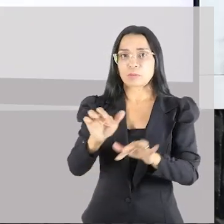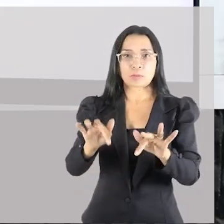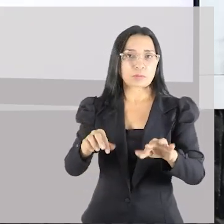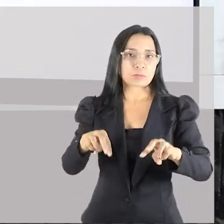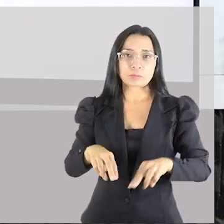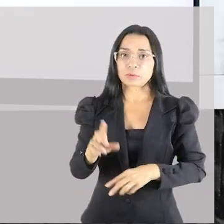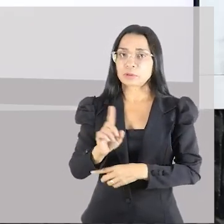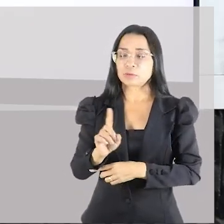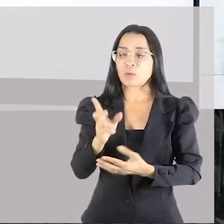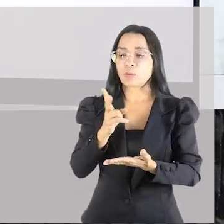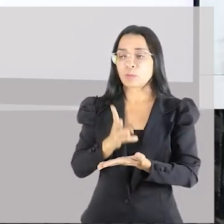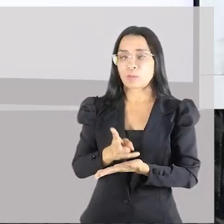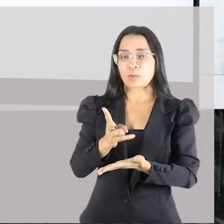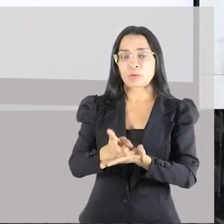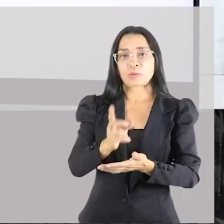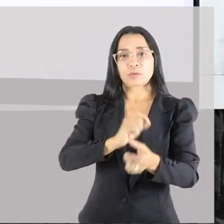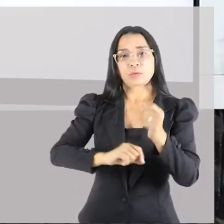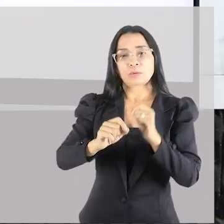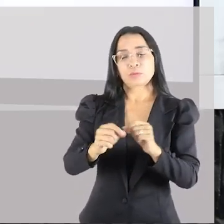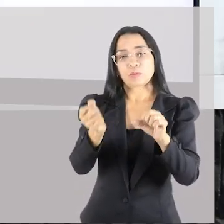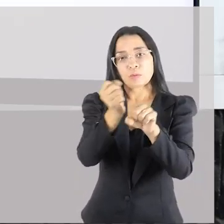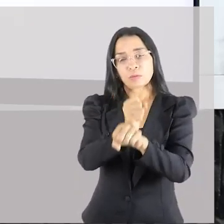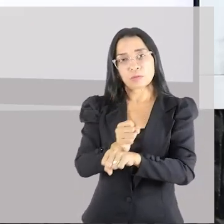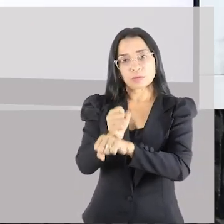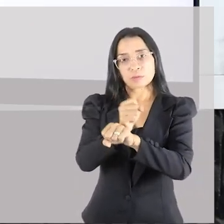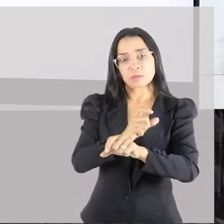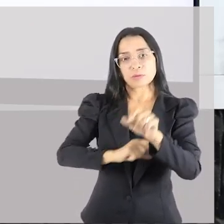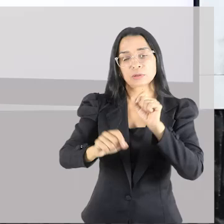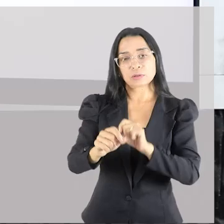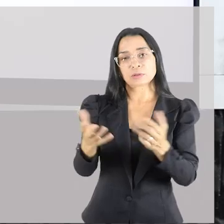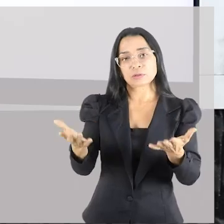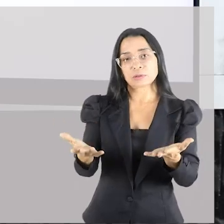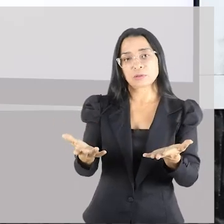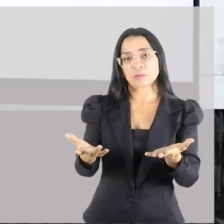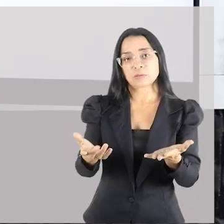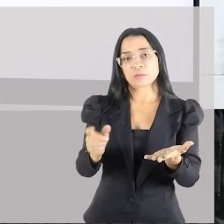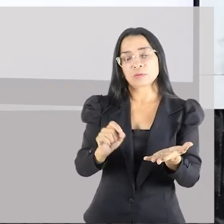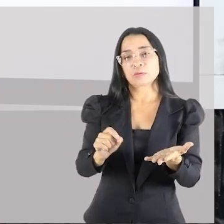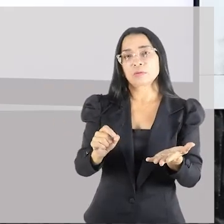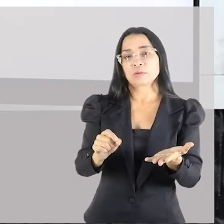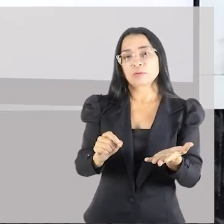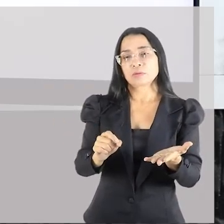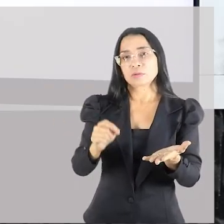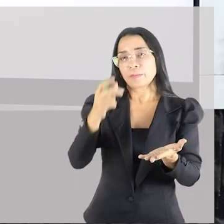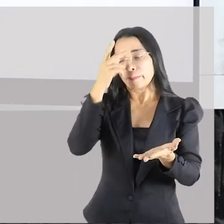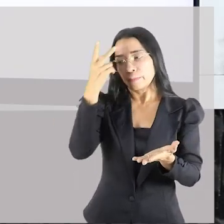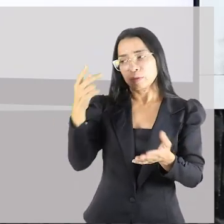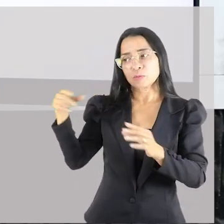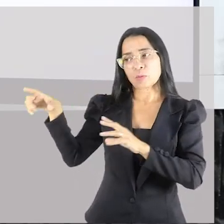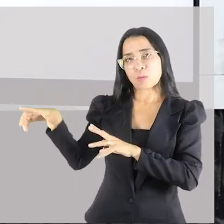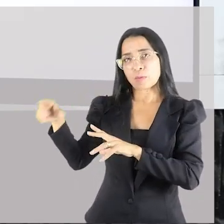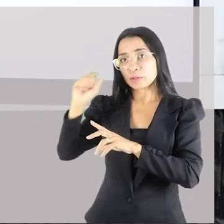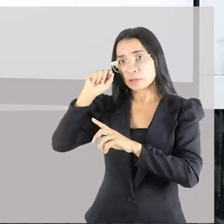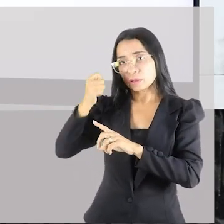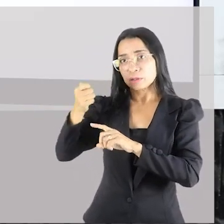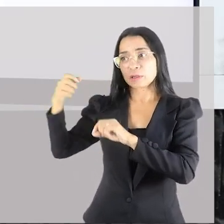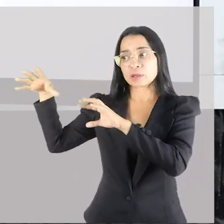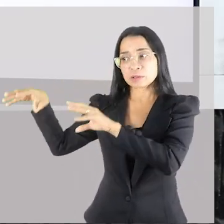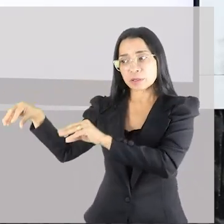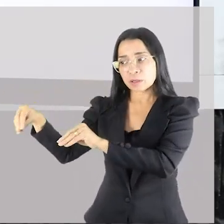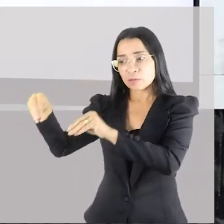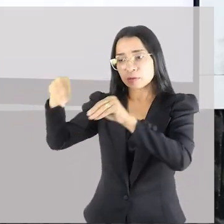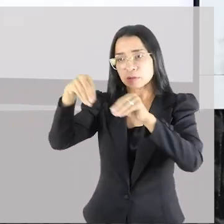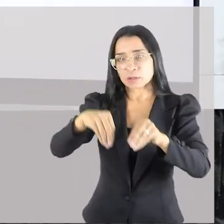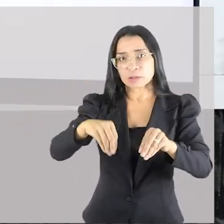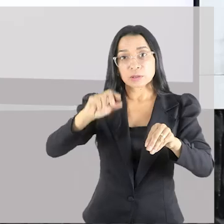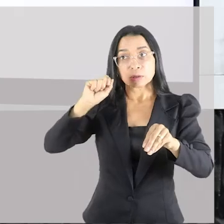findou, continuou, né, a escravização, né, de negros que eram trazidos de África para cá. Então, o processo produtivo ainda